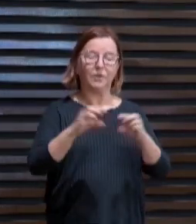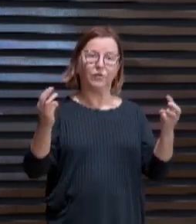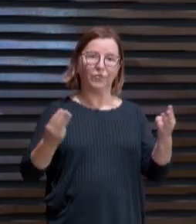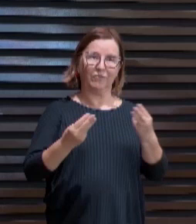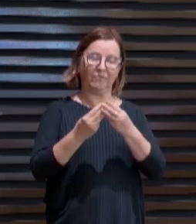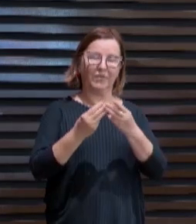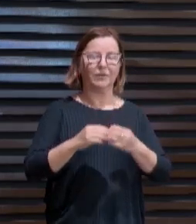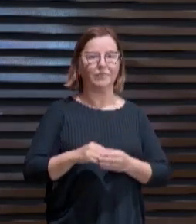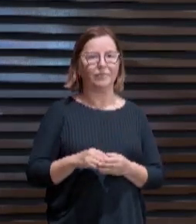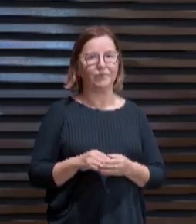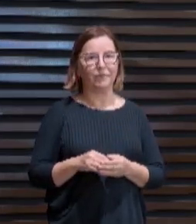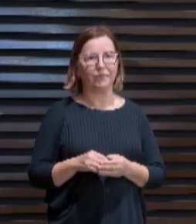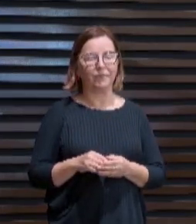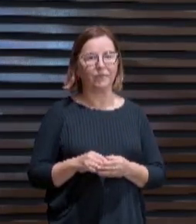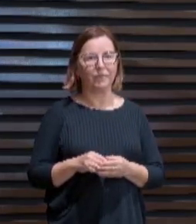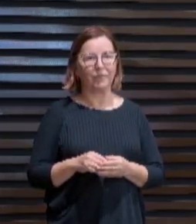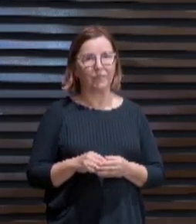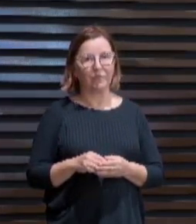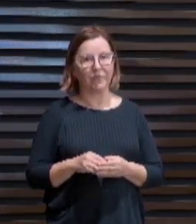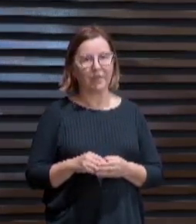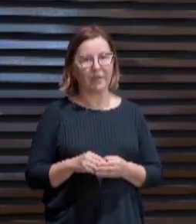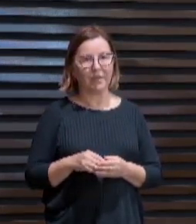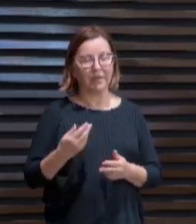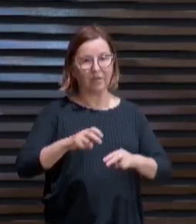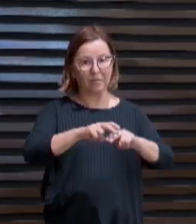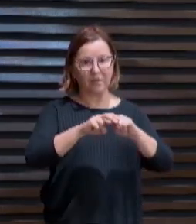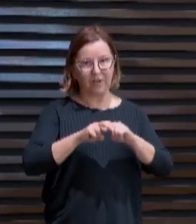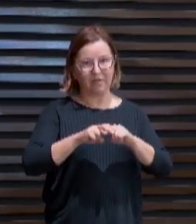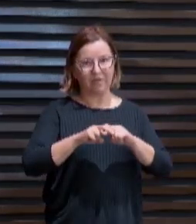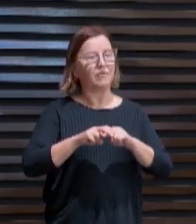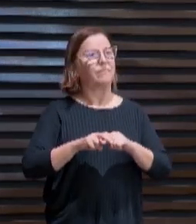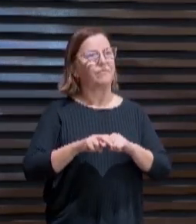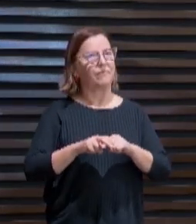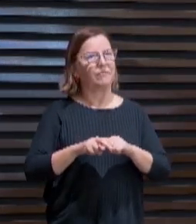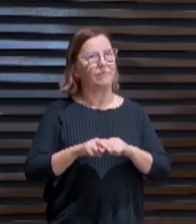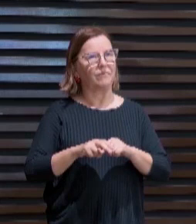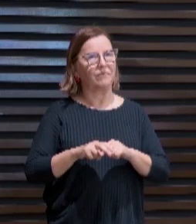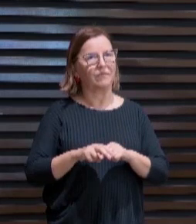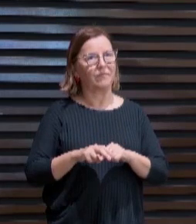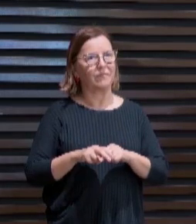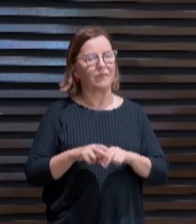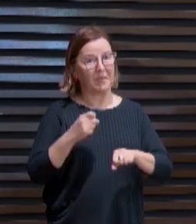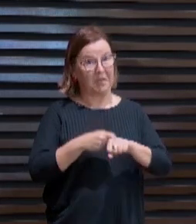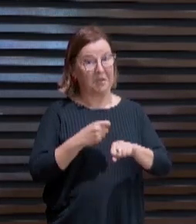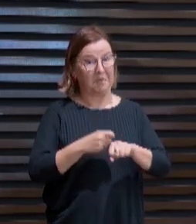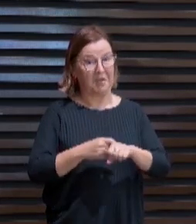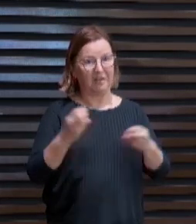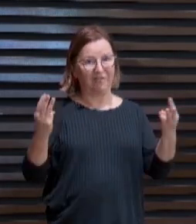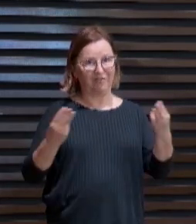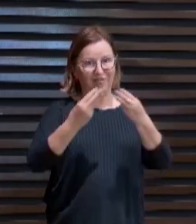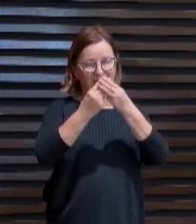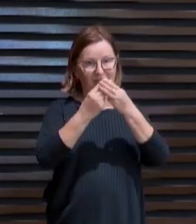né? Na sinagoga, aliás. E aí, por conta dessa resistência dos judeus, em Éfeso, então, ele aluga